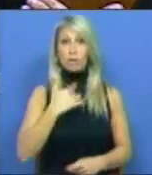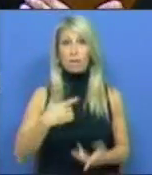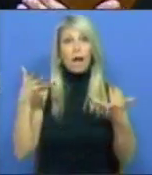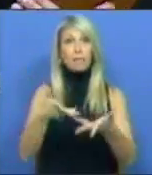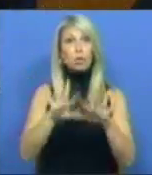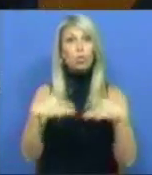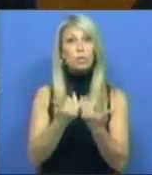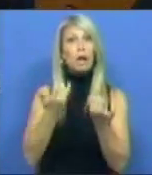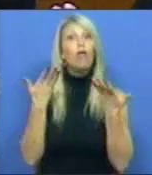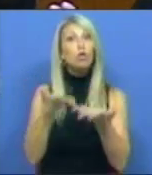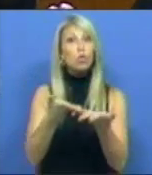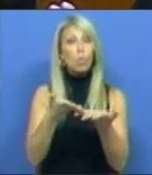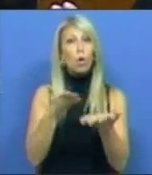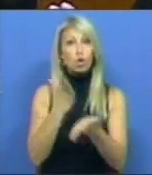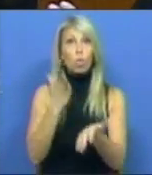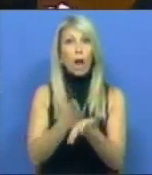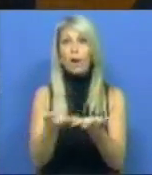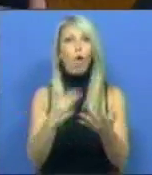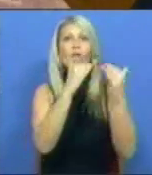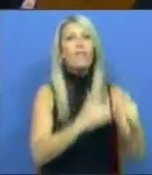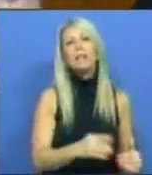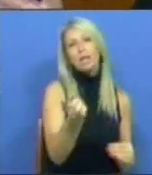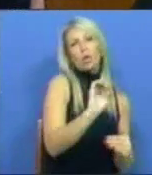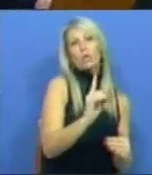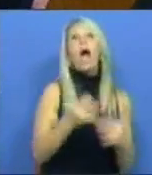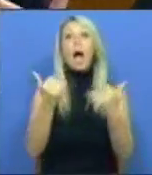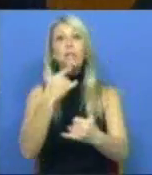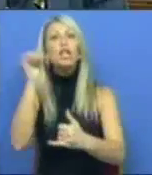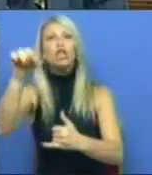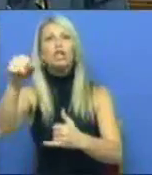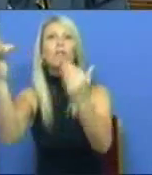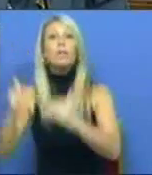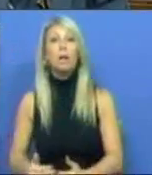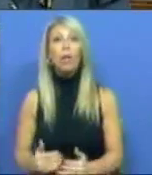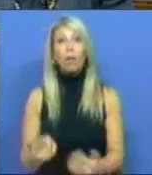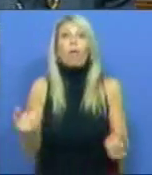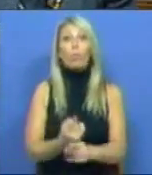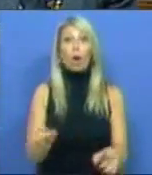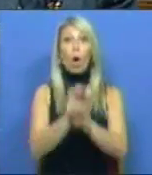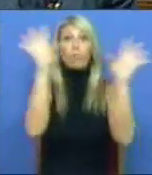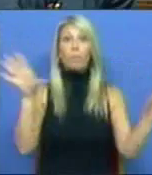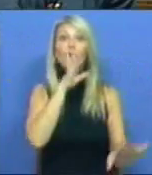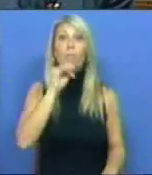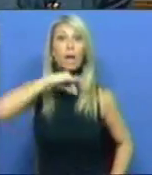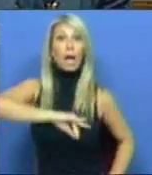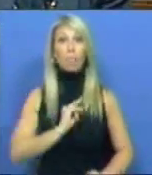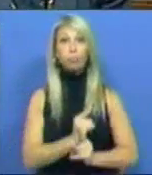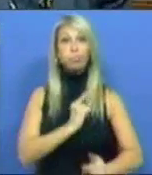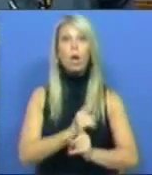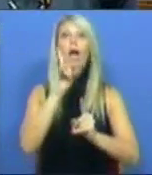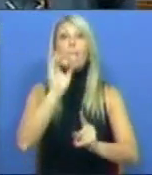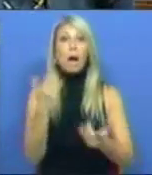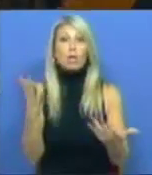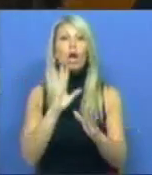vai ser reduzida, diz no momento seguinte que vai ser reduzida. Porque, obviamente, famílias que têm o mesmo rendimento, mas que a condição de recursos conta